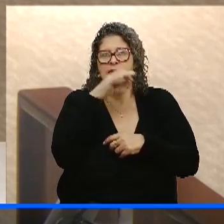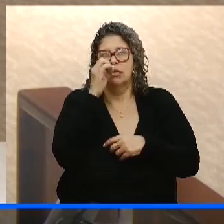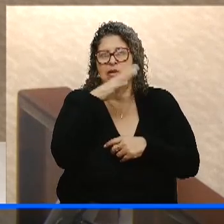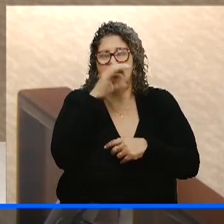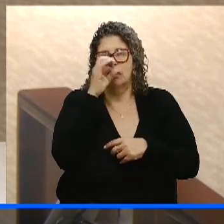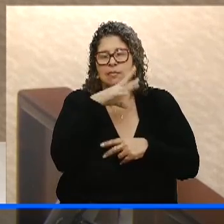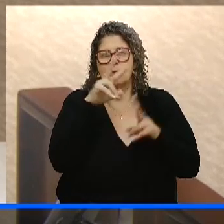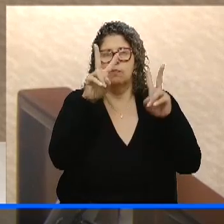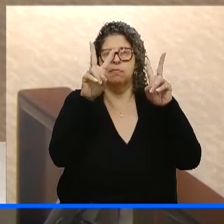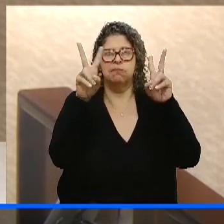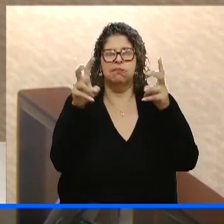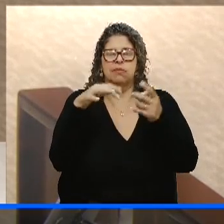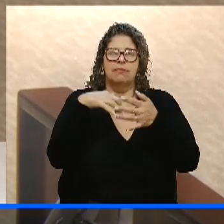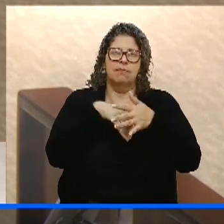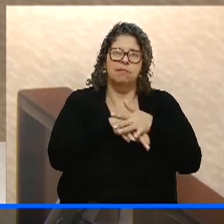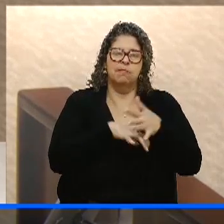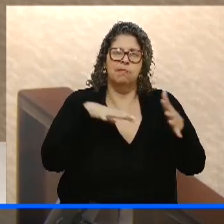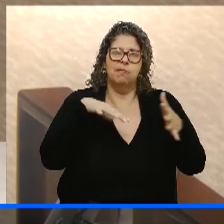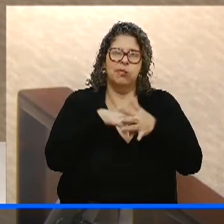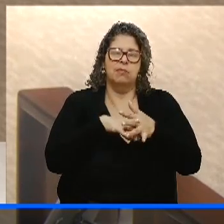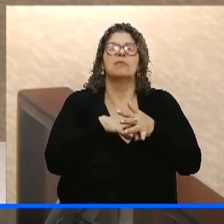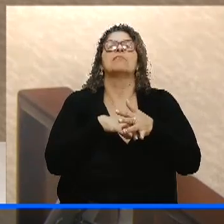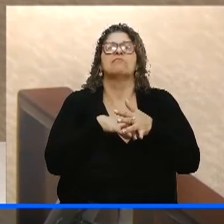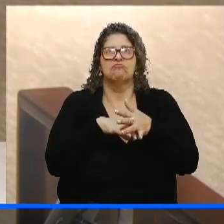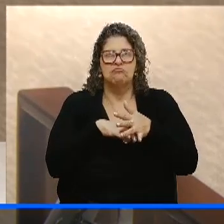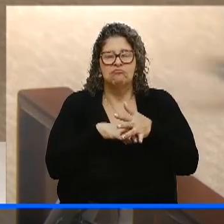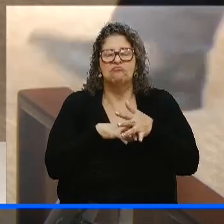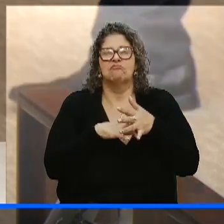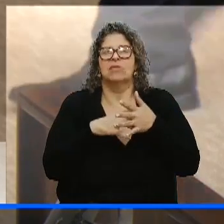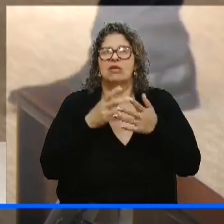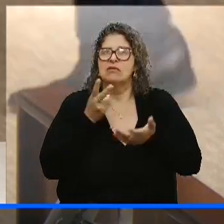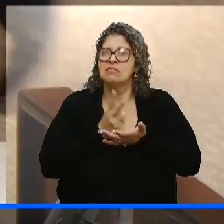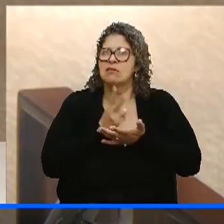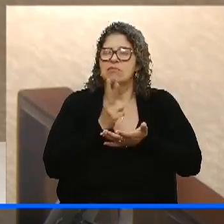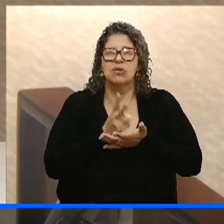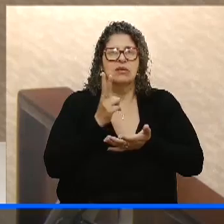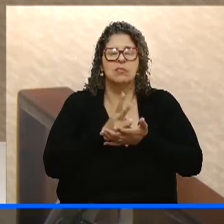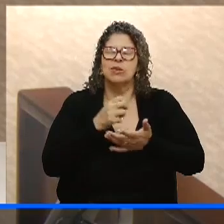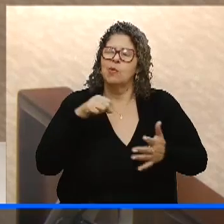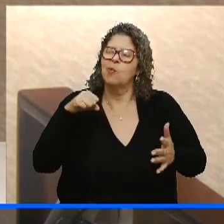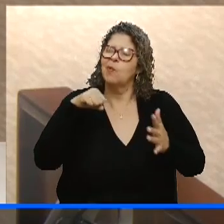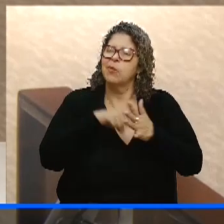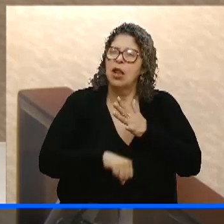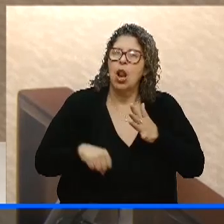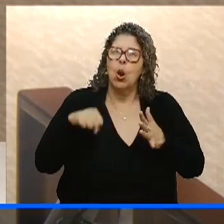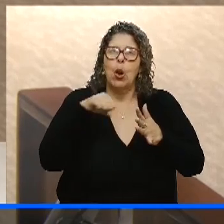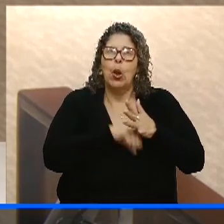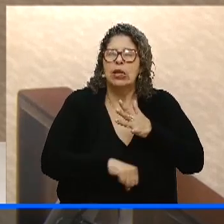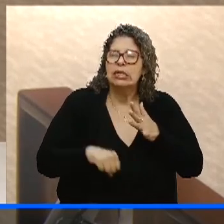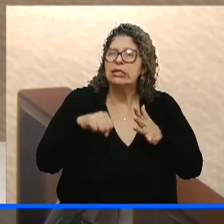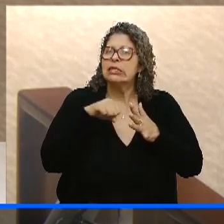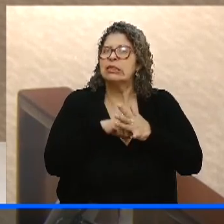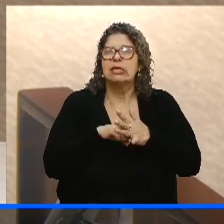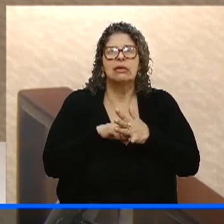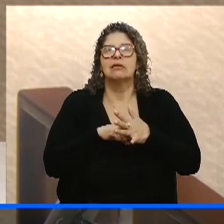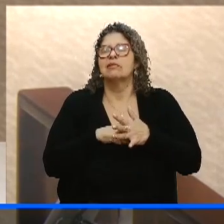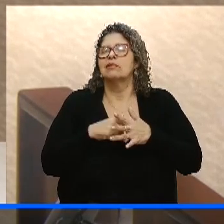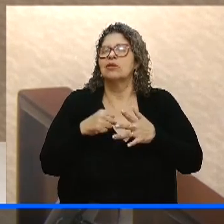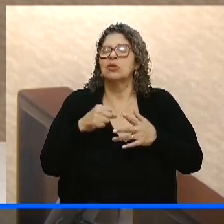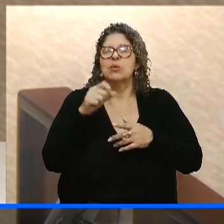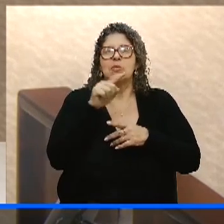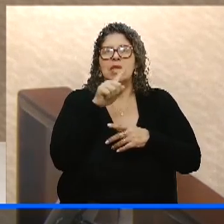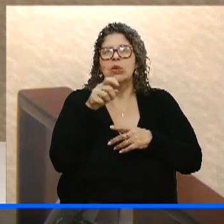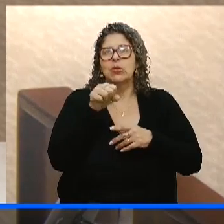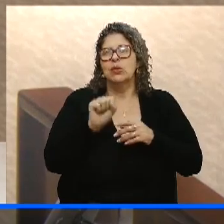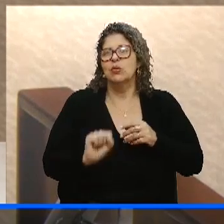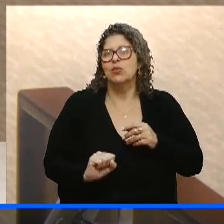abreviado temos sido todos incansáveis nesta causa abraçada pela zona sul desde o